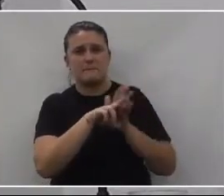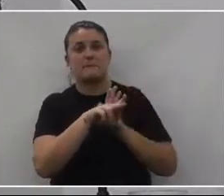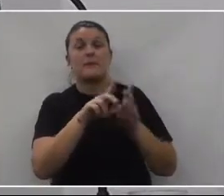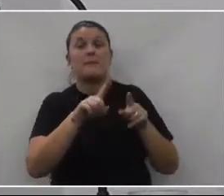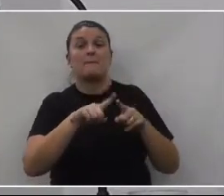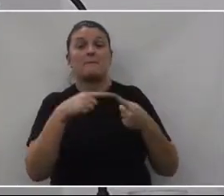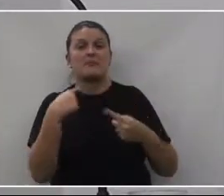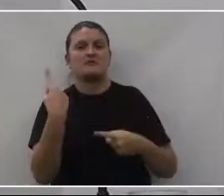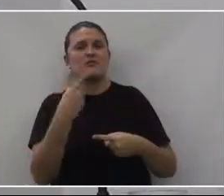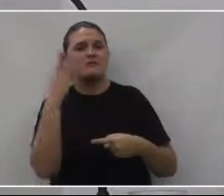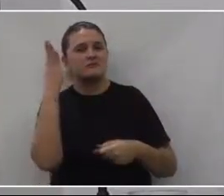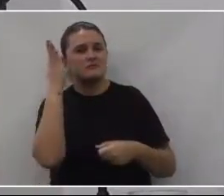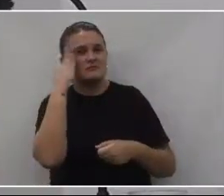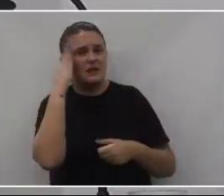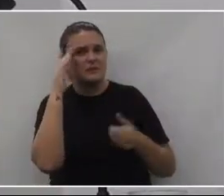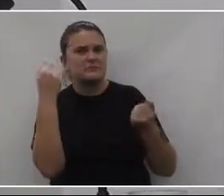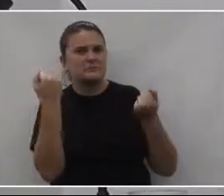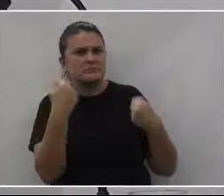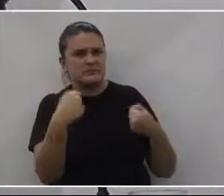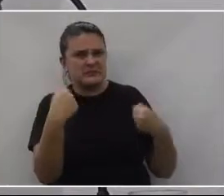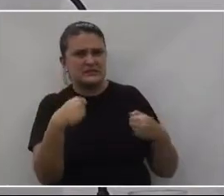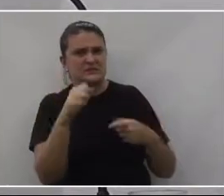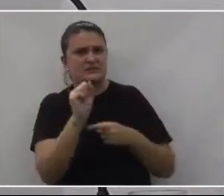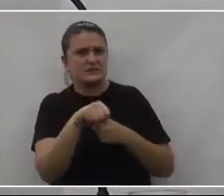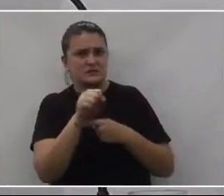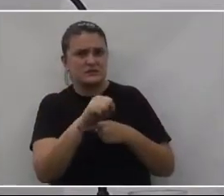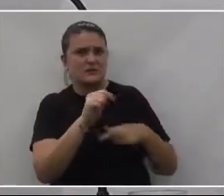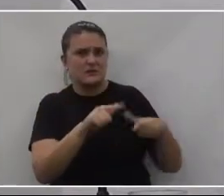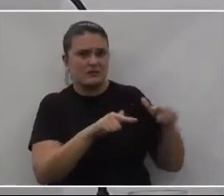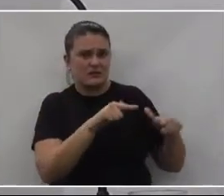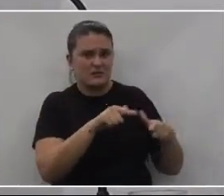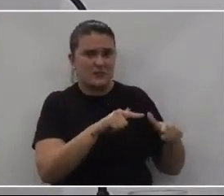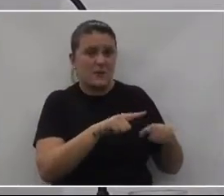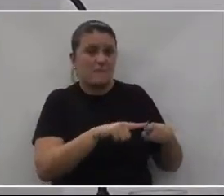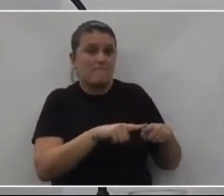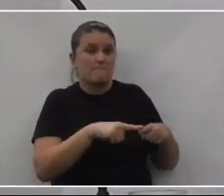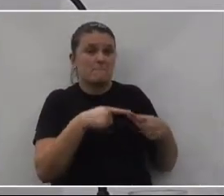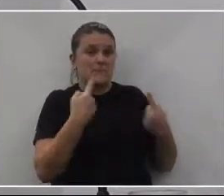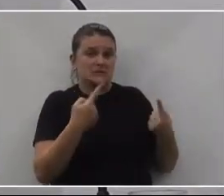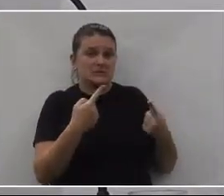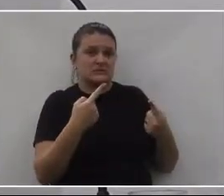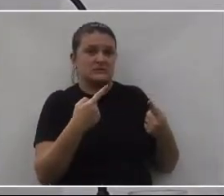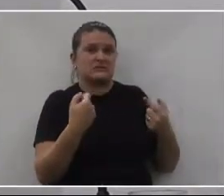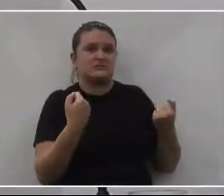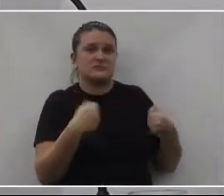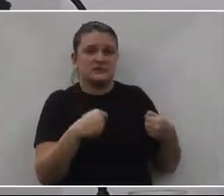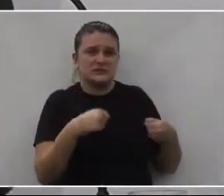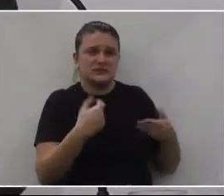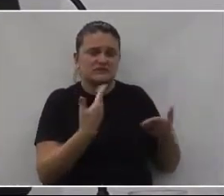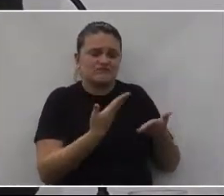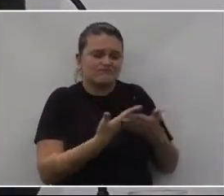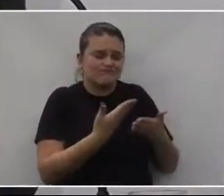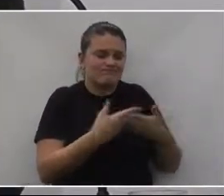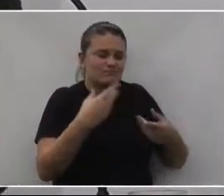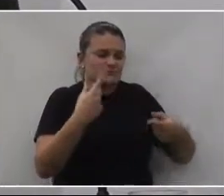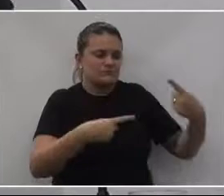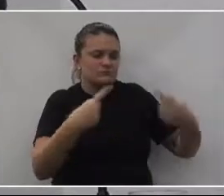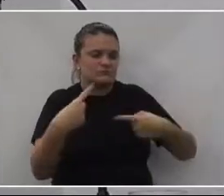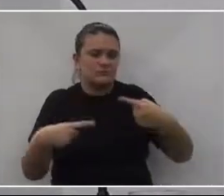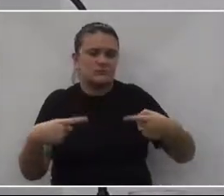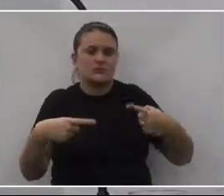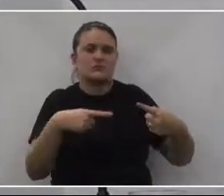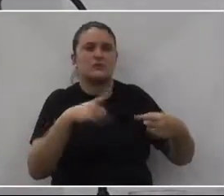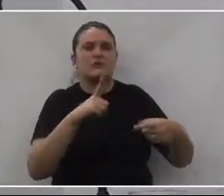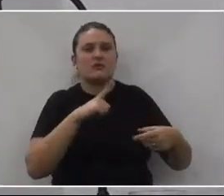sabemos de que é necessário, sim, esse trabalho, mas que precisamos estudar e debater e conversar e